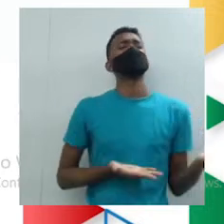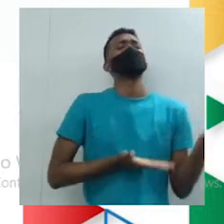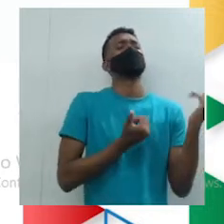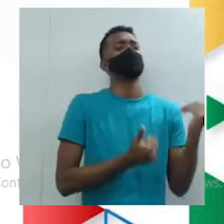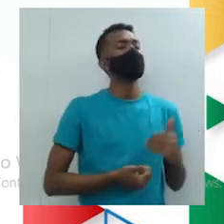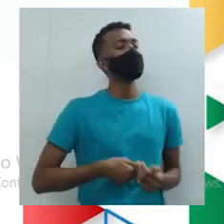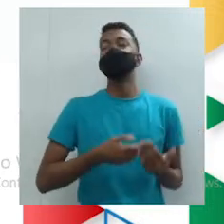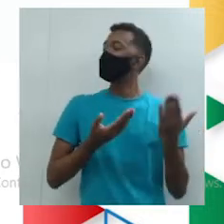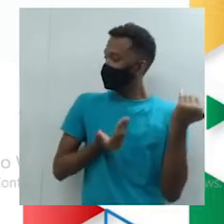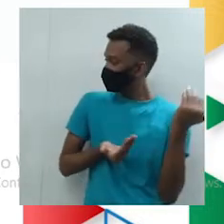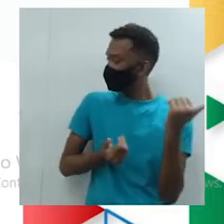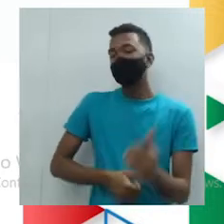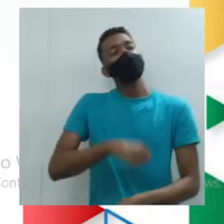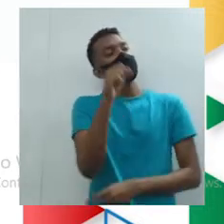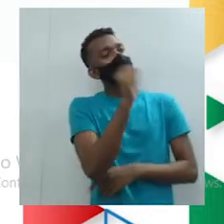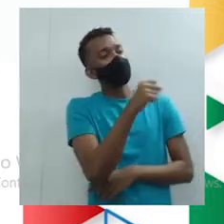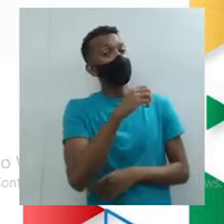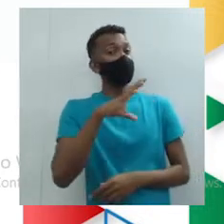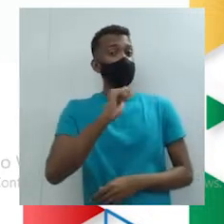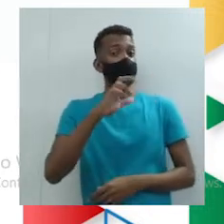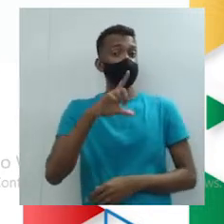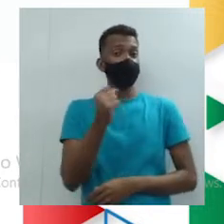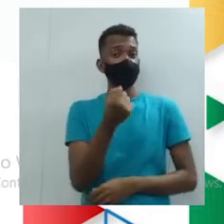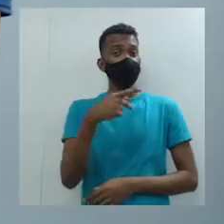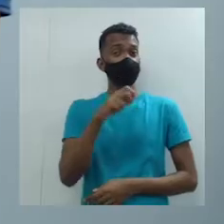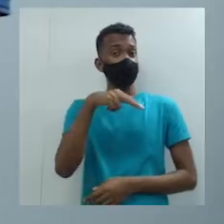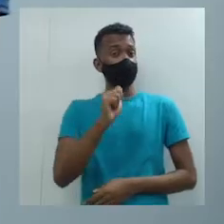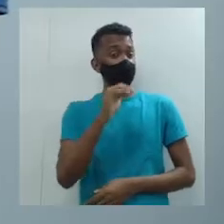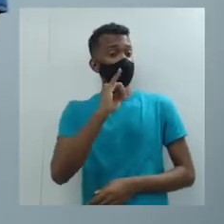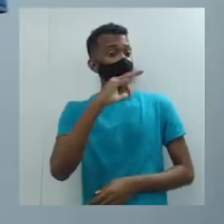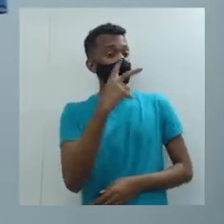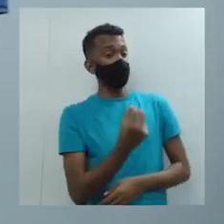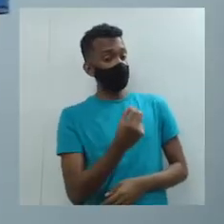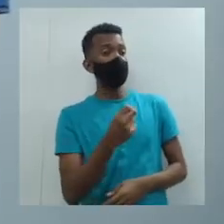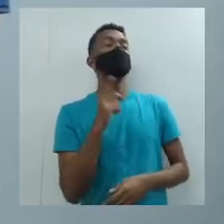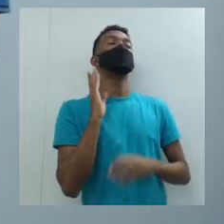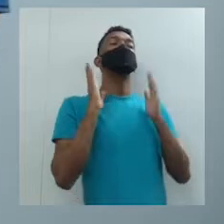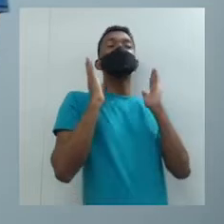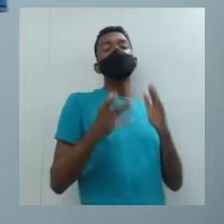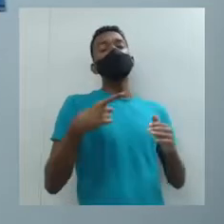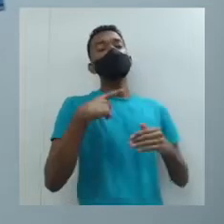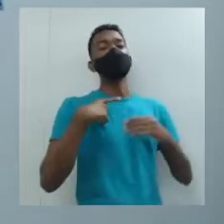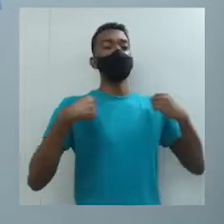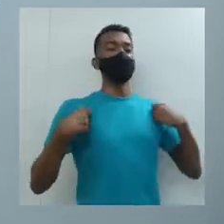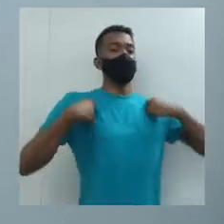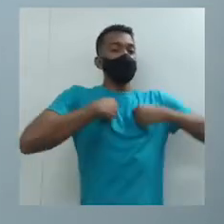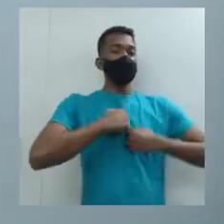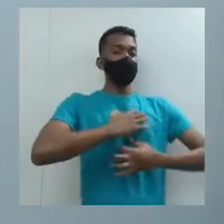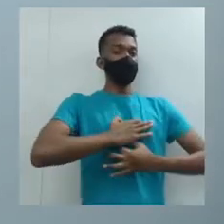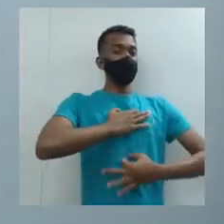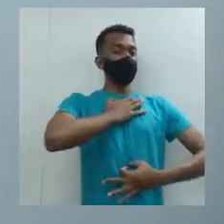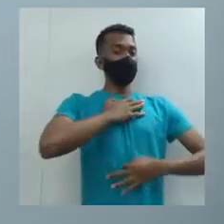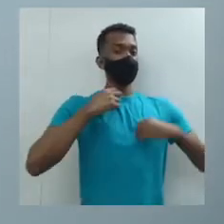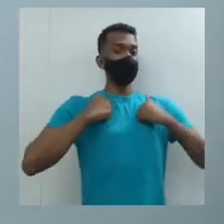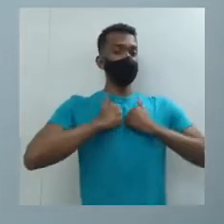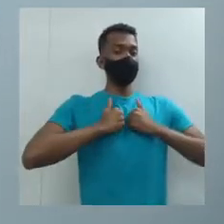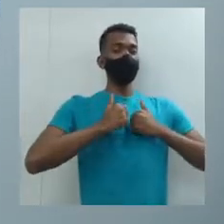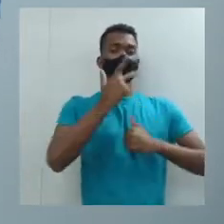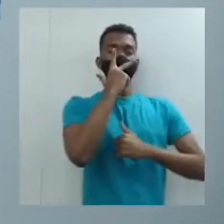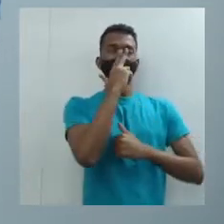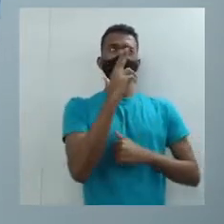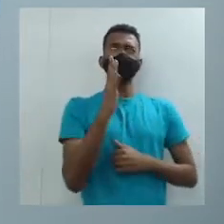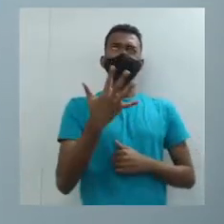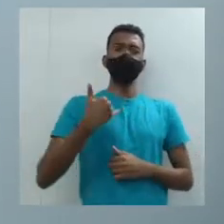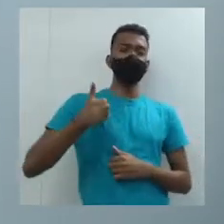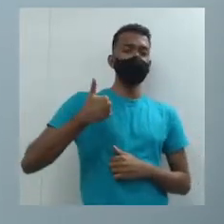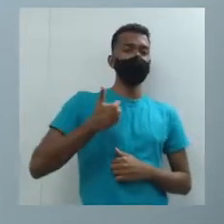professor? Isso, professor, exatamente. O Carlos Pena Filho, né? Aí vestido elegantemente de terno, né? Devia estar aí na faixa